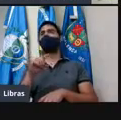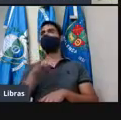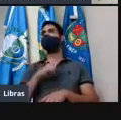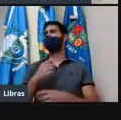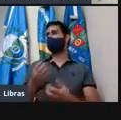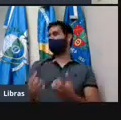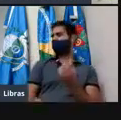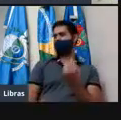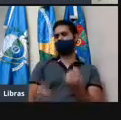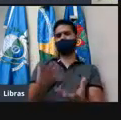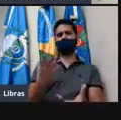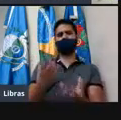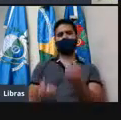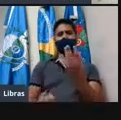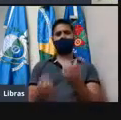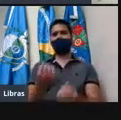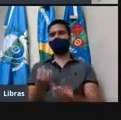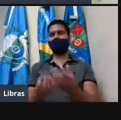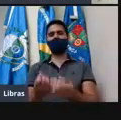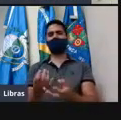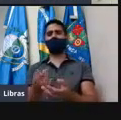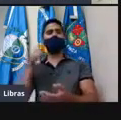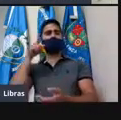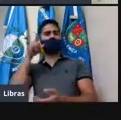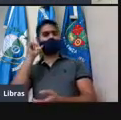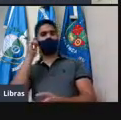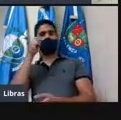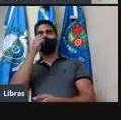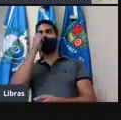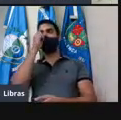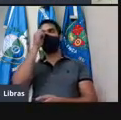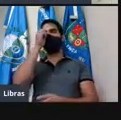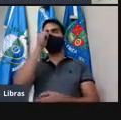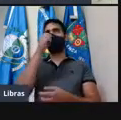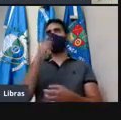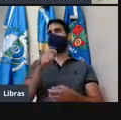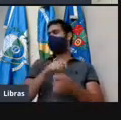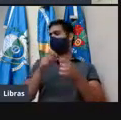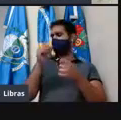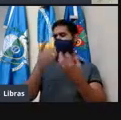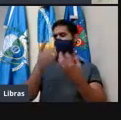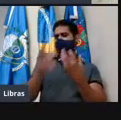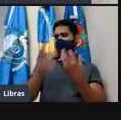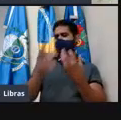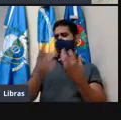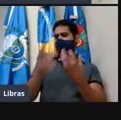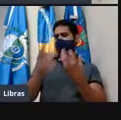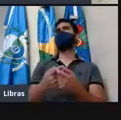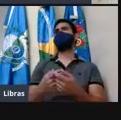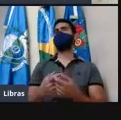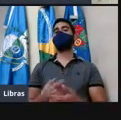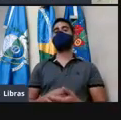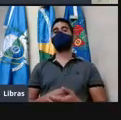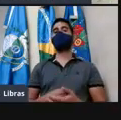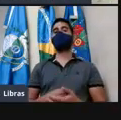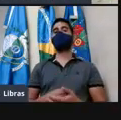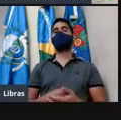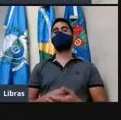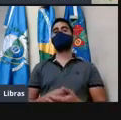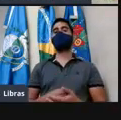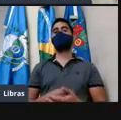foi tomado pelo fogo ontem, né, um incêndio de proporções muito grandes. Tudo